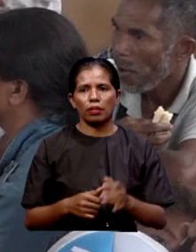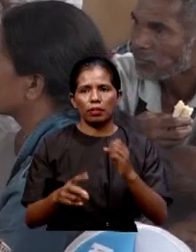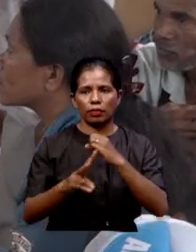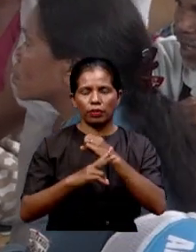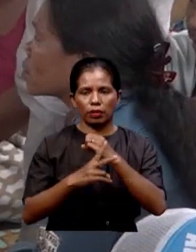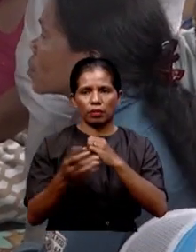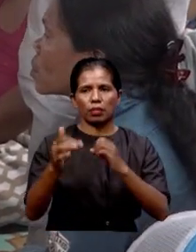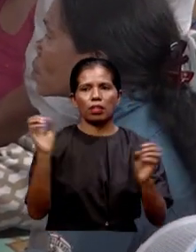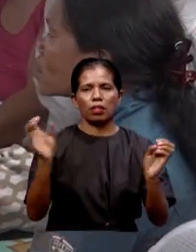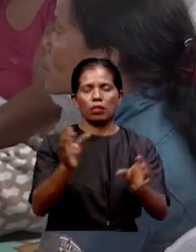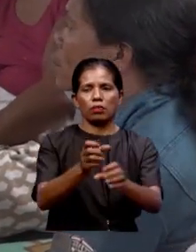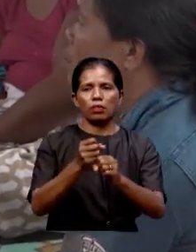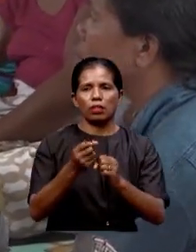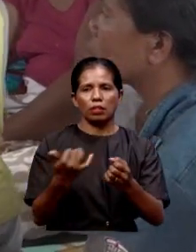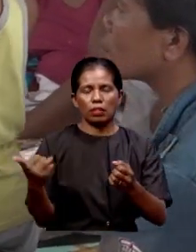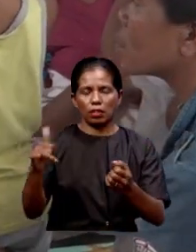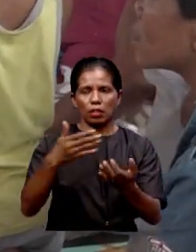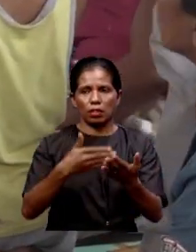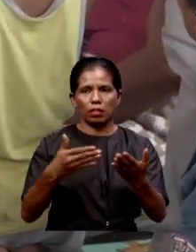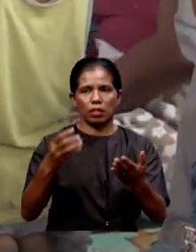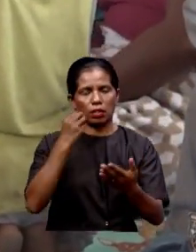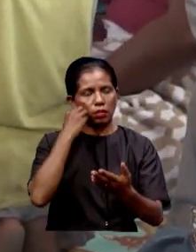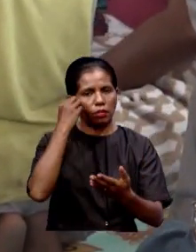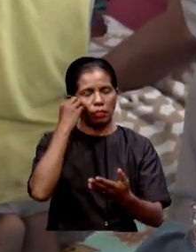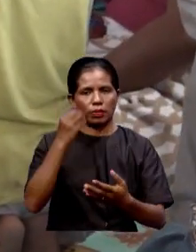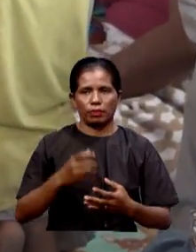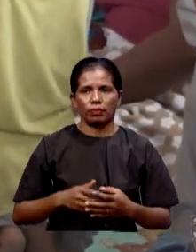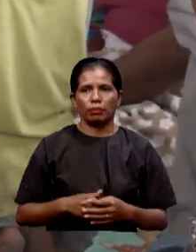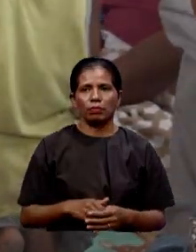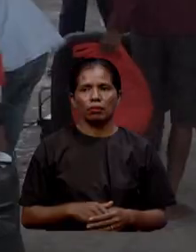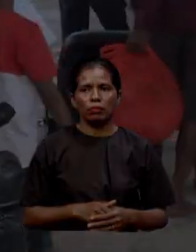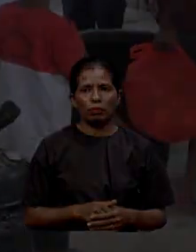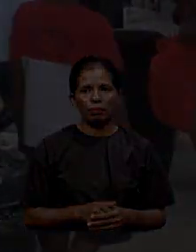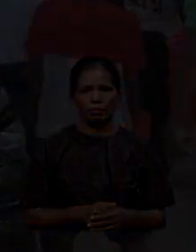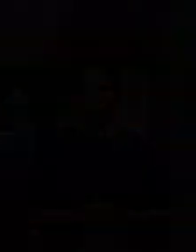Sirne la consegue salva Sirne Sasan Umalaran. João Carlos Marito da Costa, GMN.